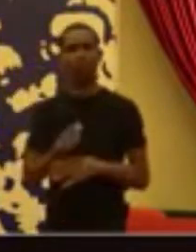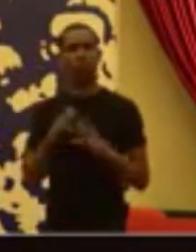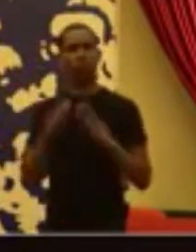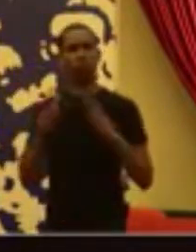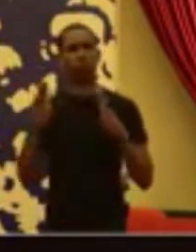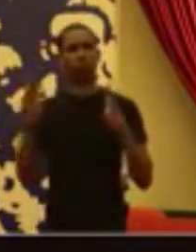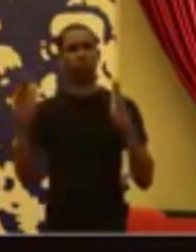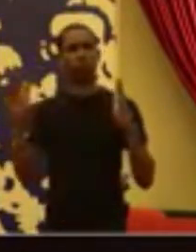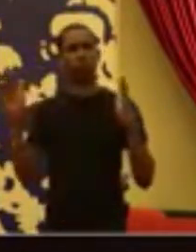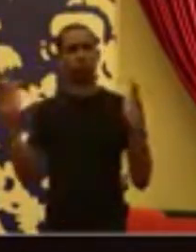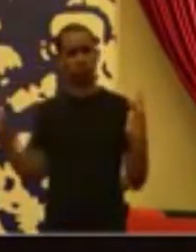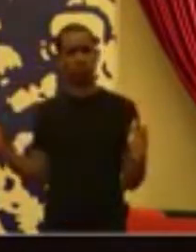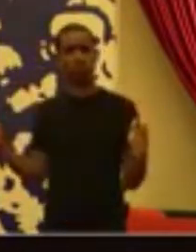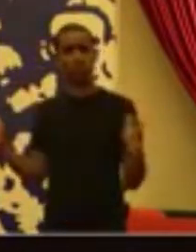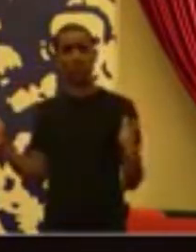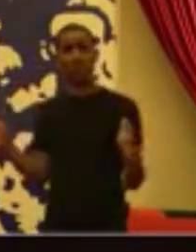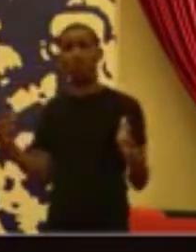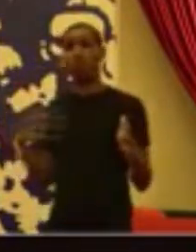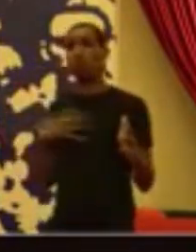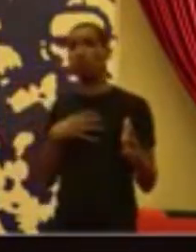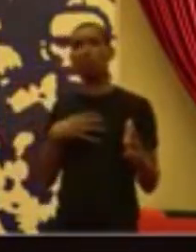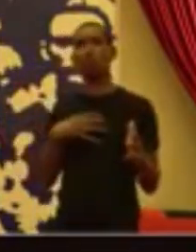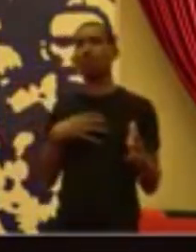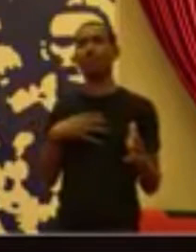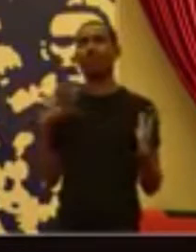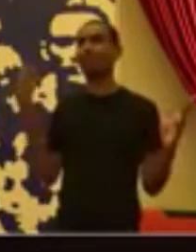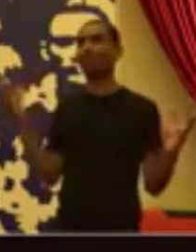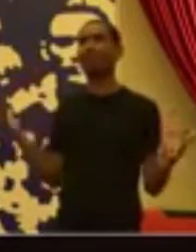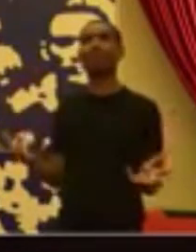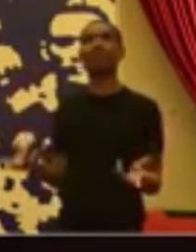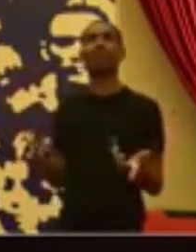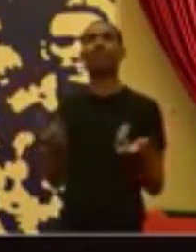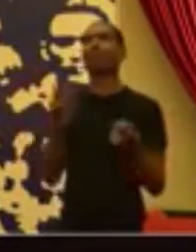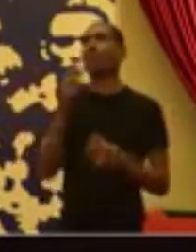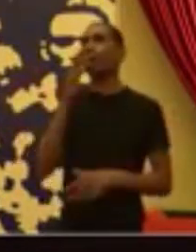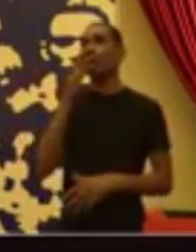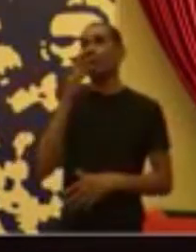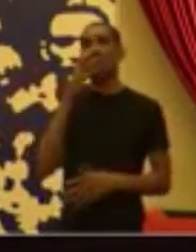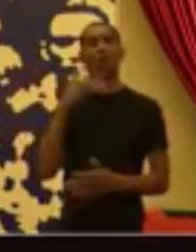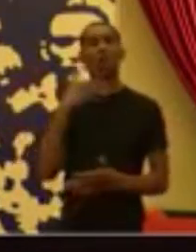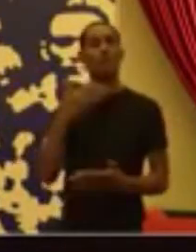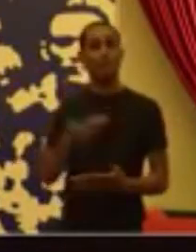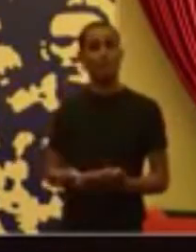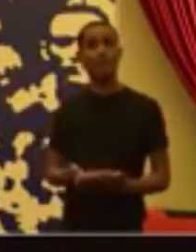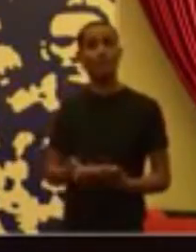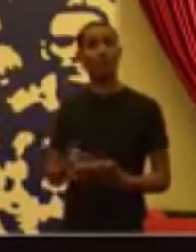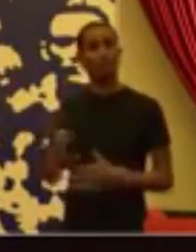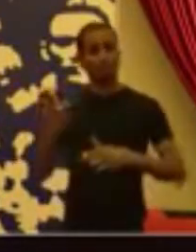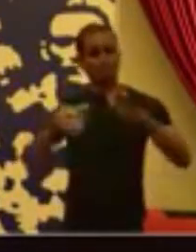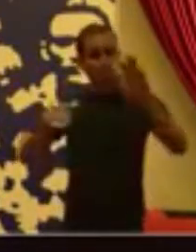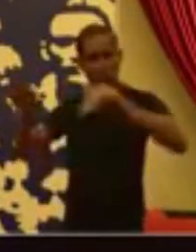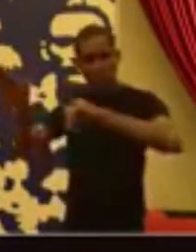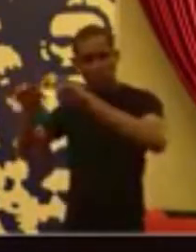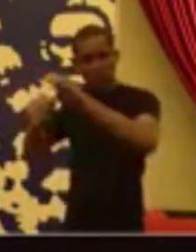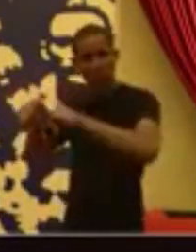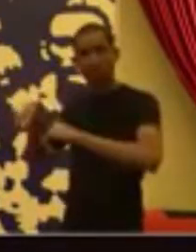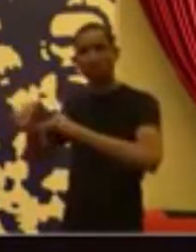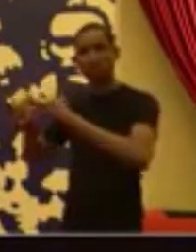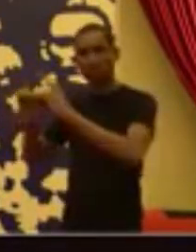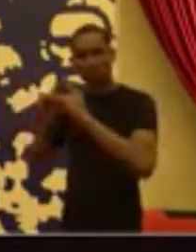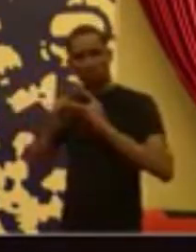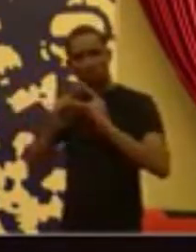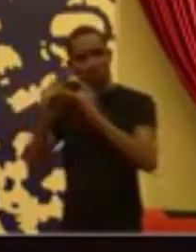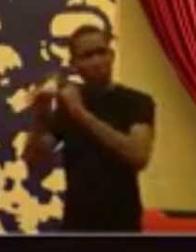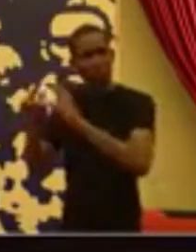Crescemos de uma forma absolutamente impressionante, reunindo também entidades